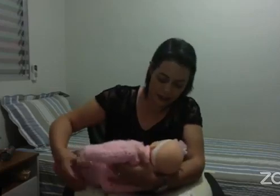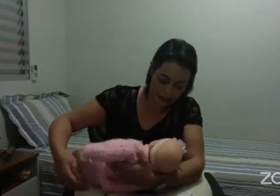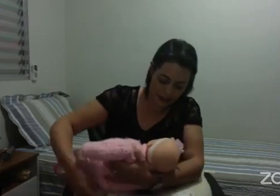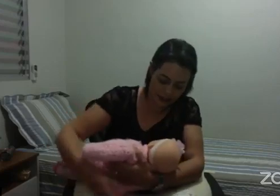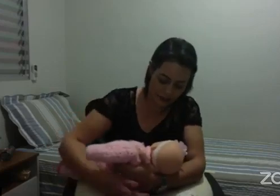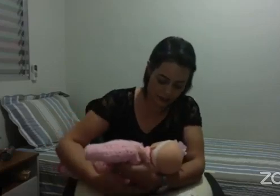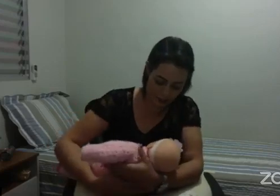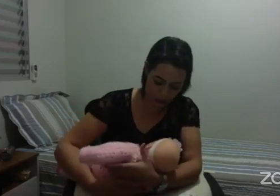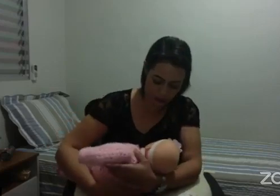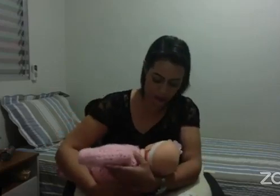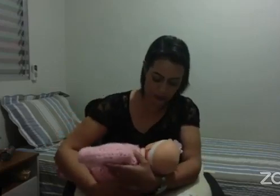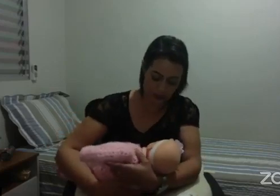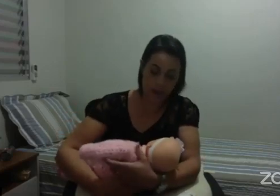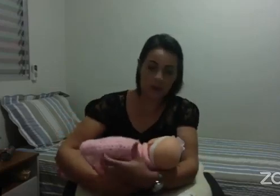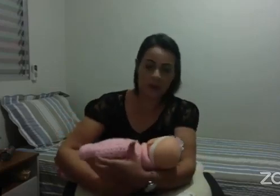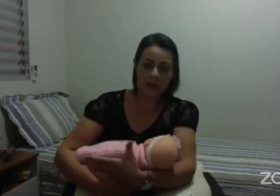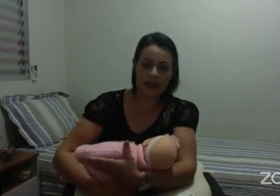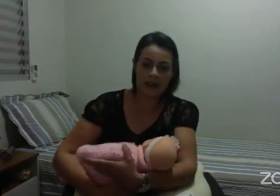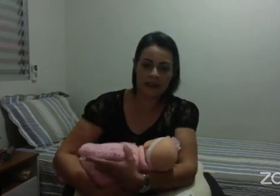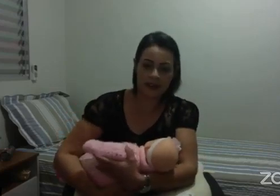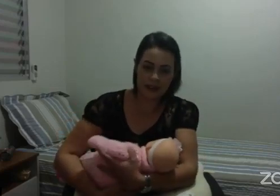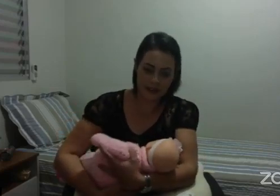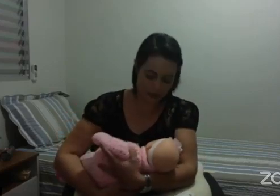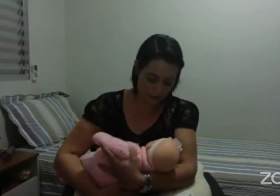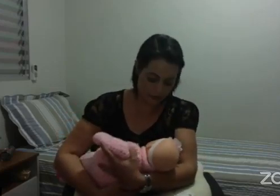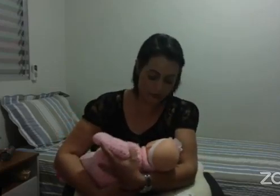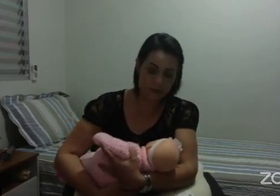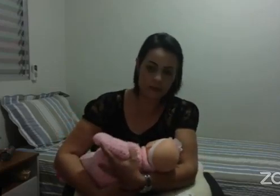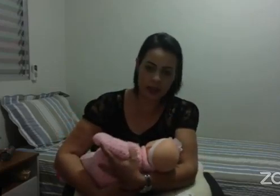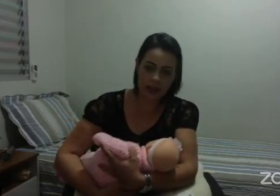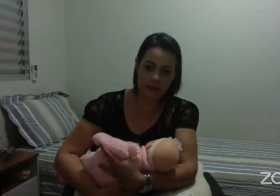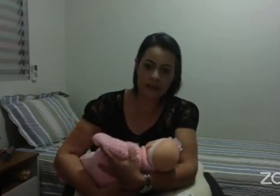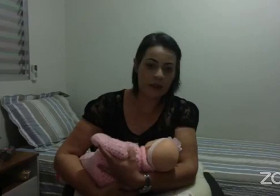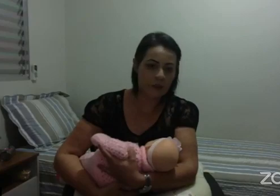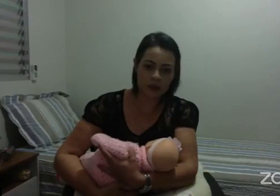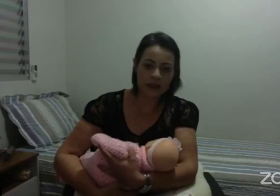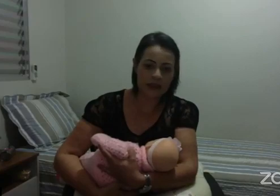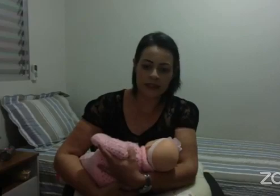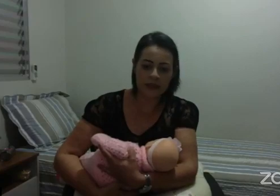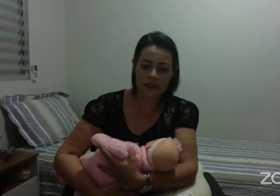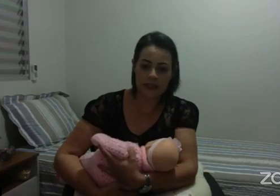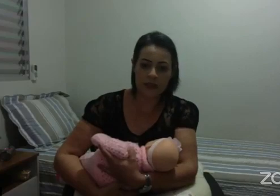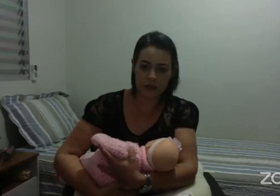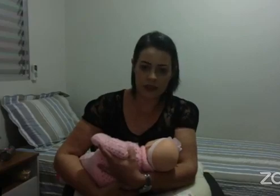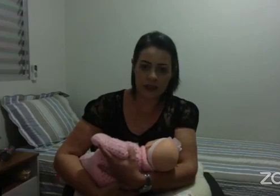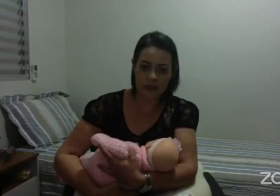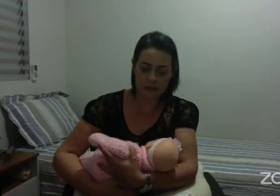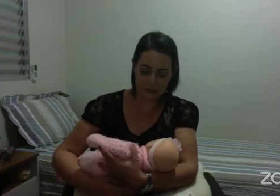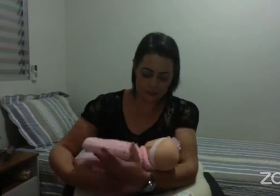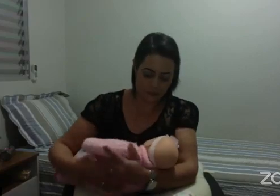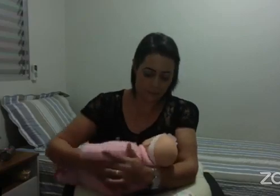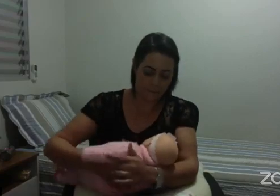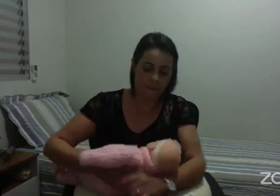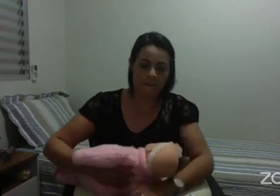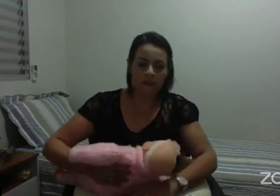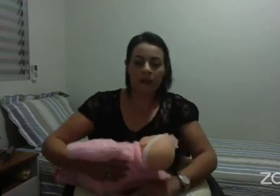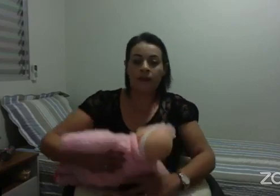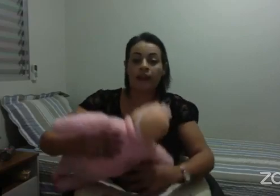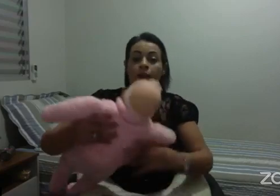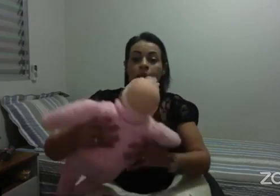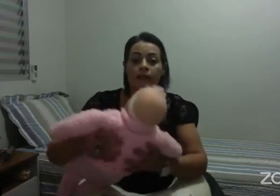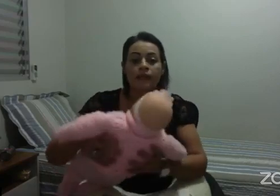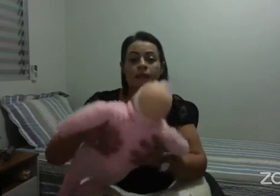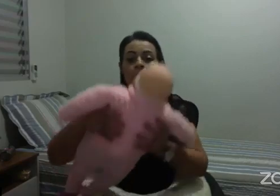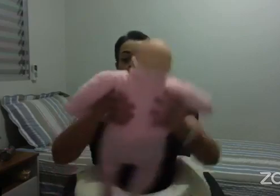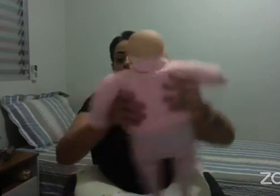ficar aqui, você vai poder dar mamar para ele assim, tá? Que é muito parecida com a tradicional.